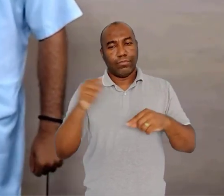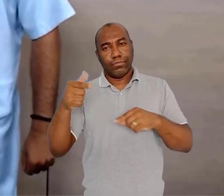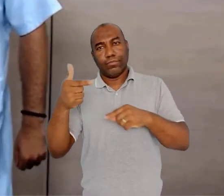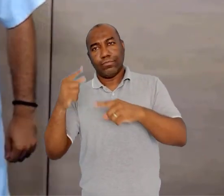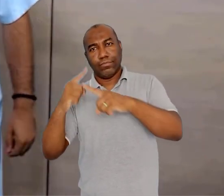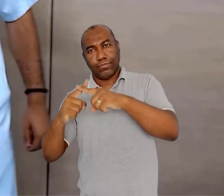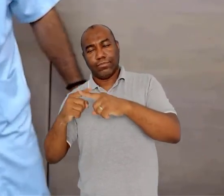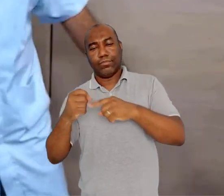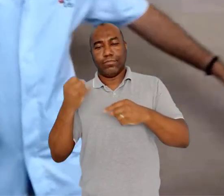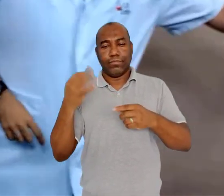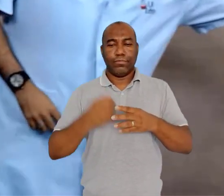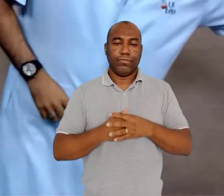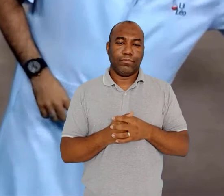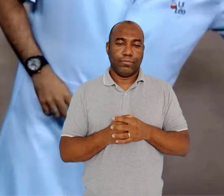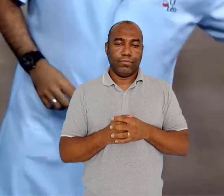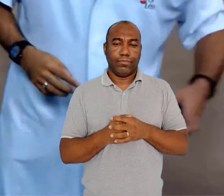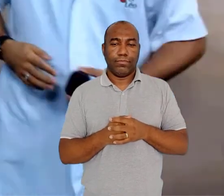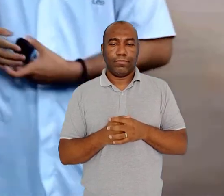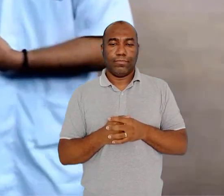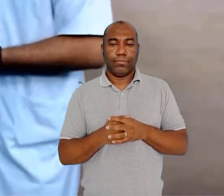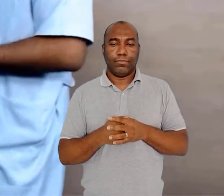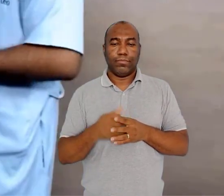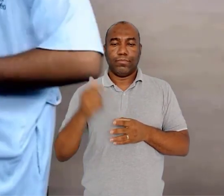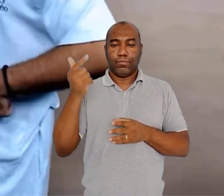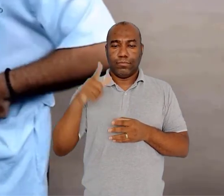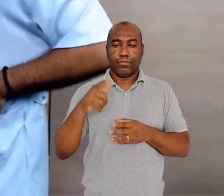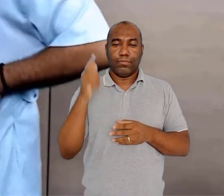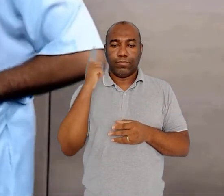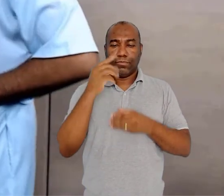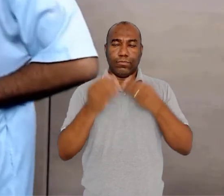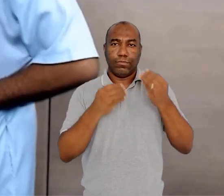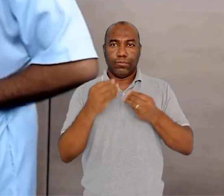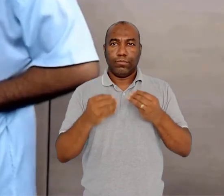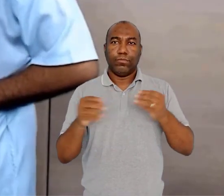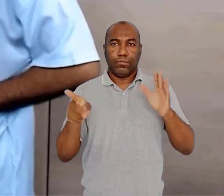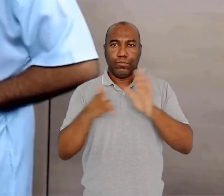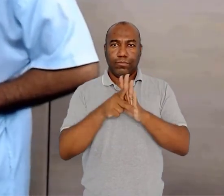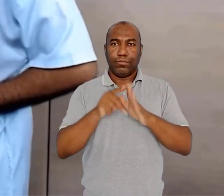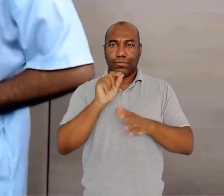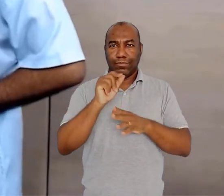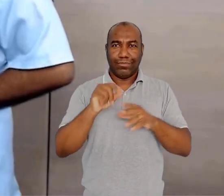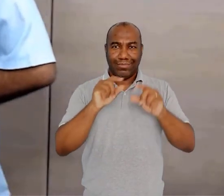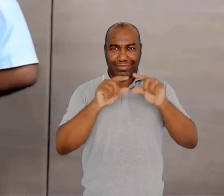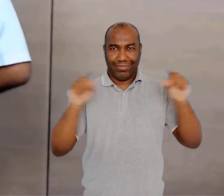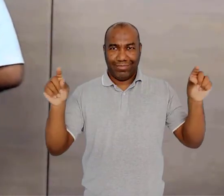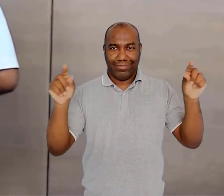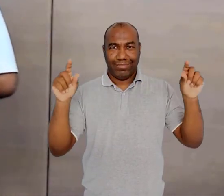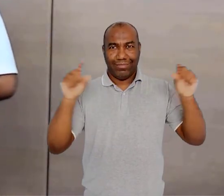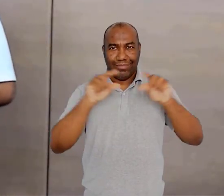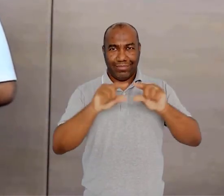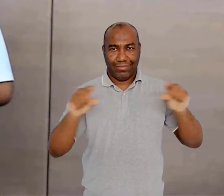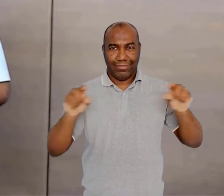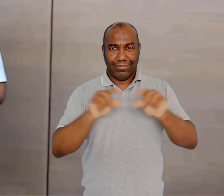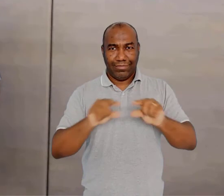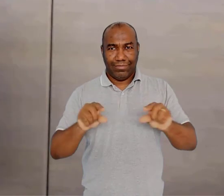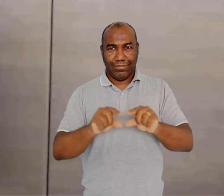Ag2H2O. Então, vou apagar ali para a gente fazer nos slides. Fica melhor de vocês acompanharem em casa.